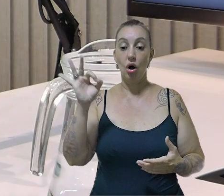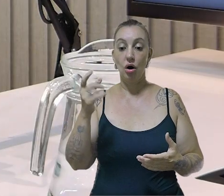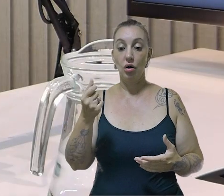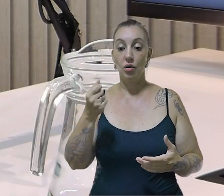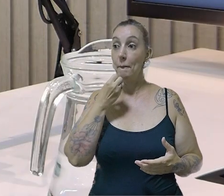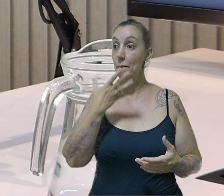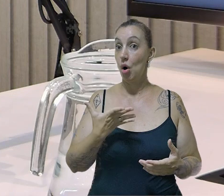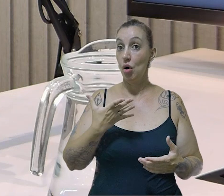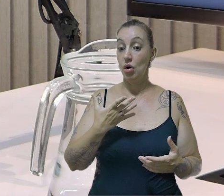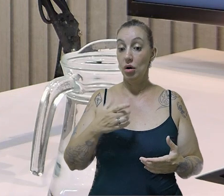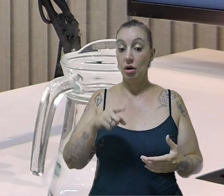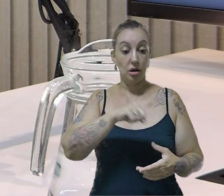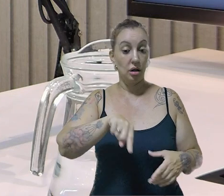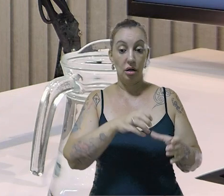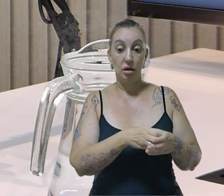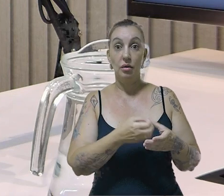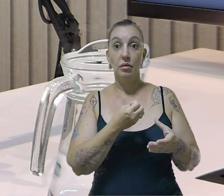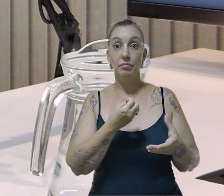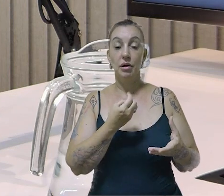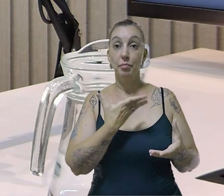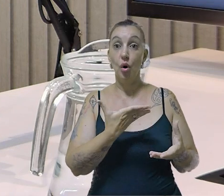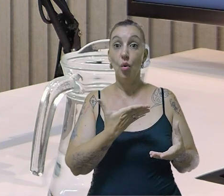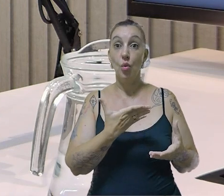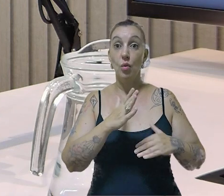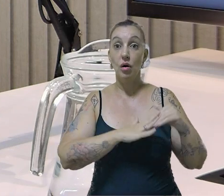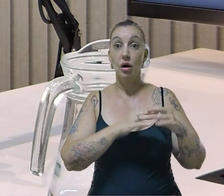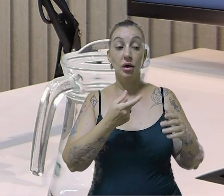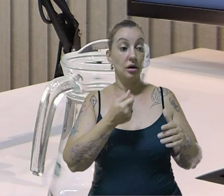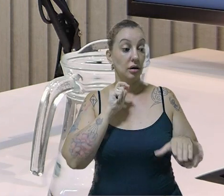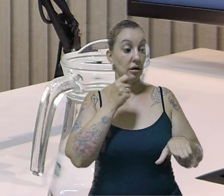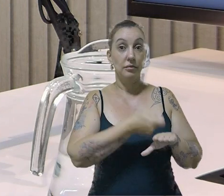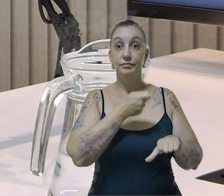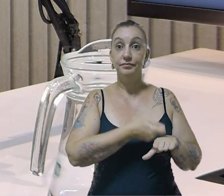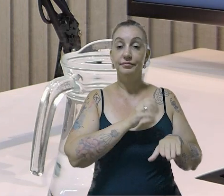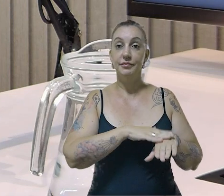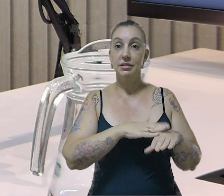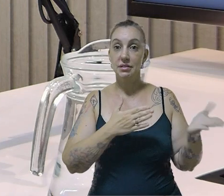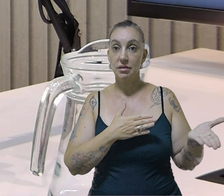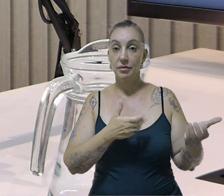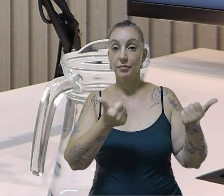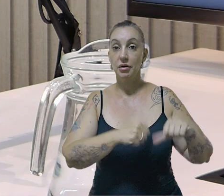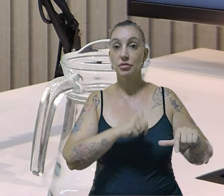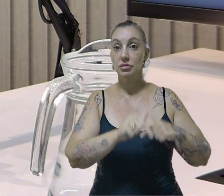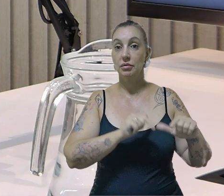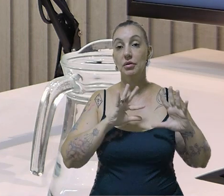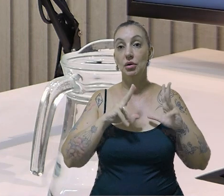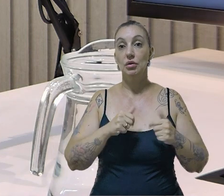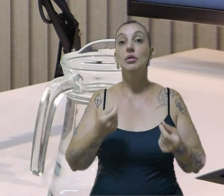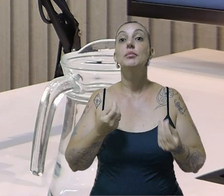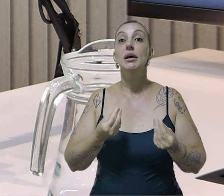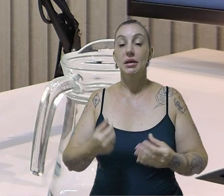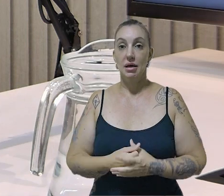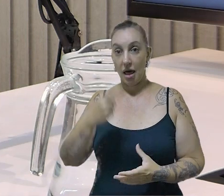cachê muito legal e eu não tenho uma equipe qualificada e bem remunerada para executar é prejudica todo o trabalho Acabou para que que eu